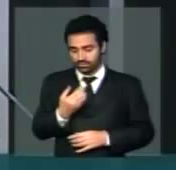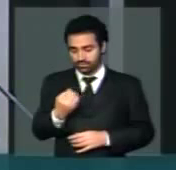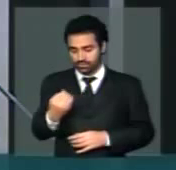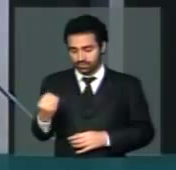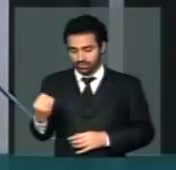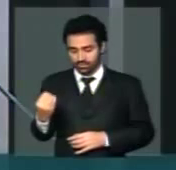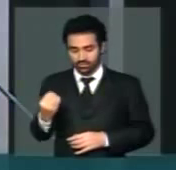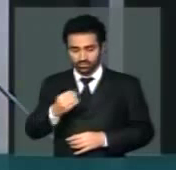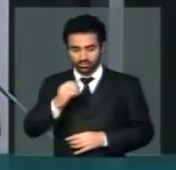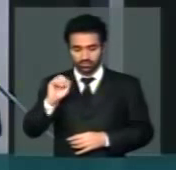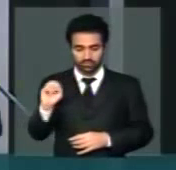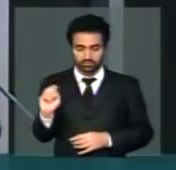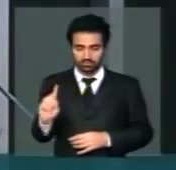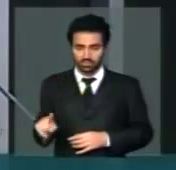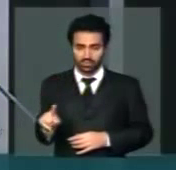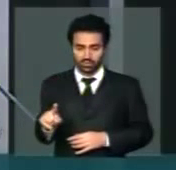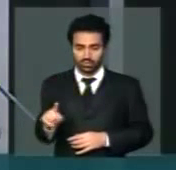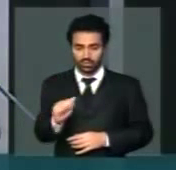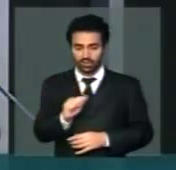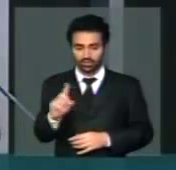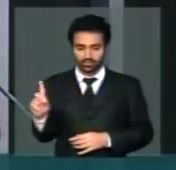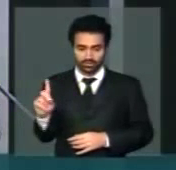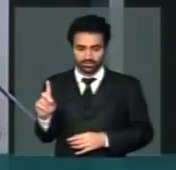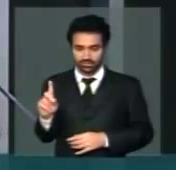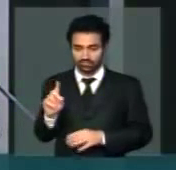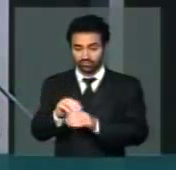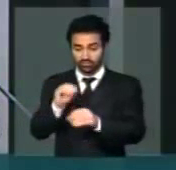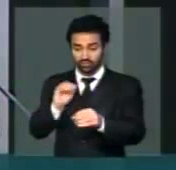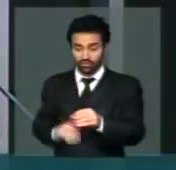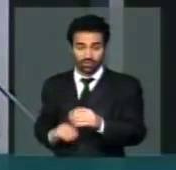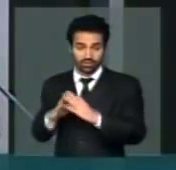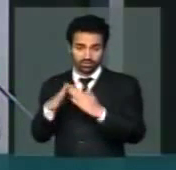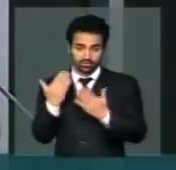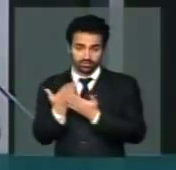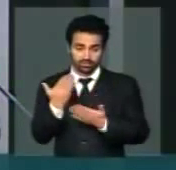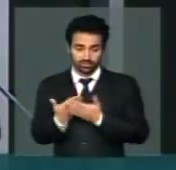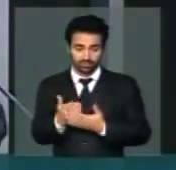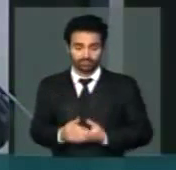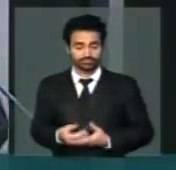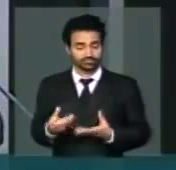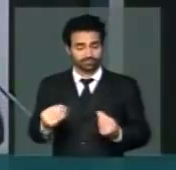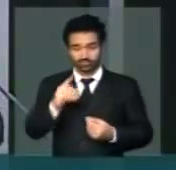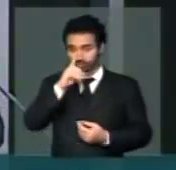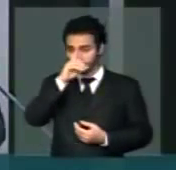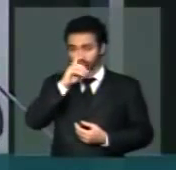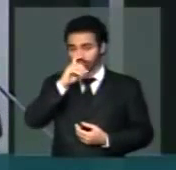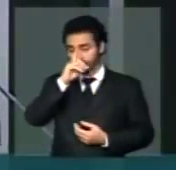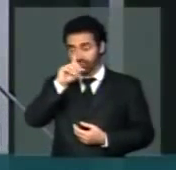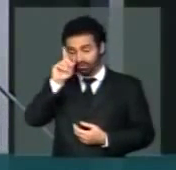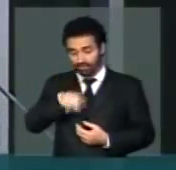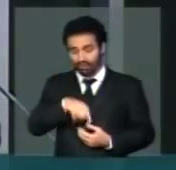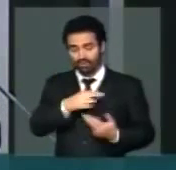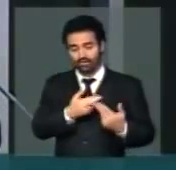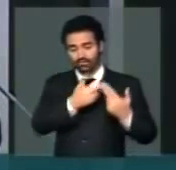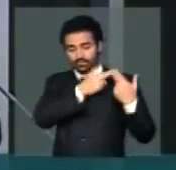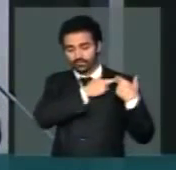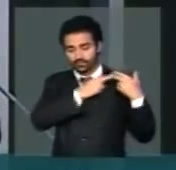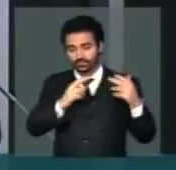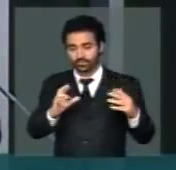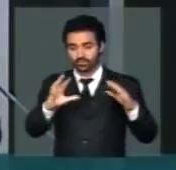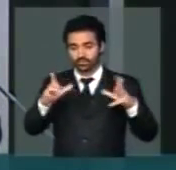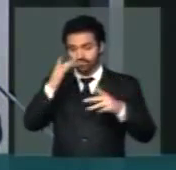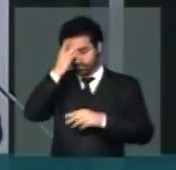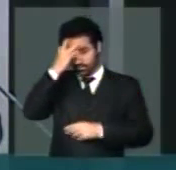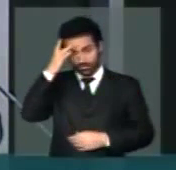1.600.000 adolescentes fora da escola. Isso é grave, isso é tarefa de todos os que